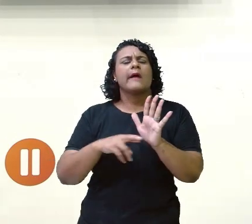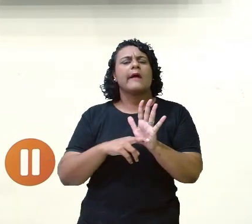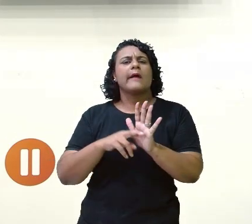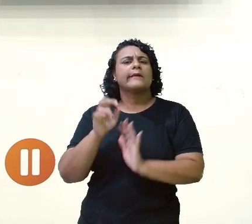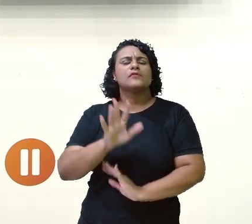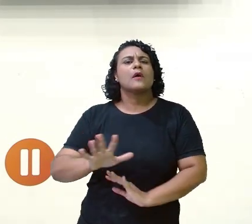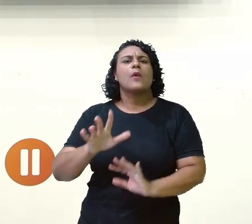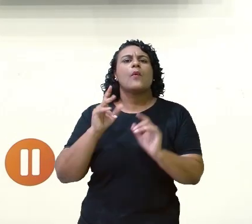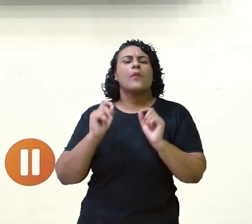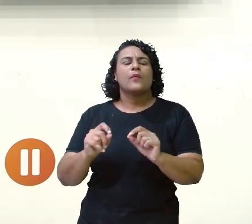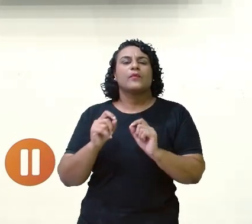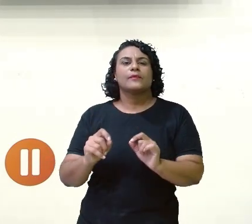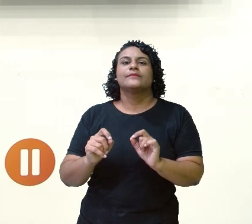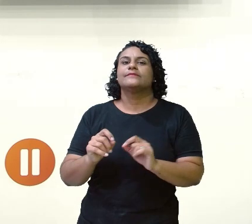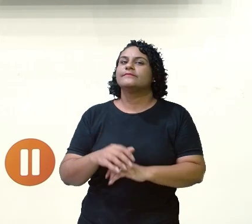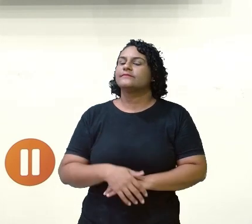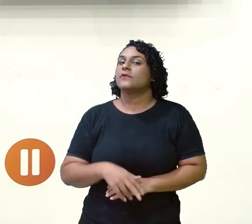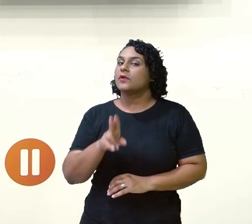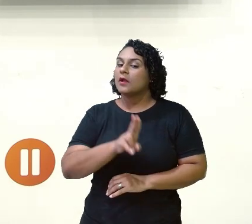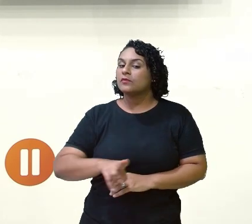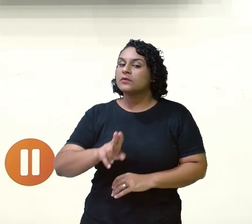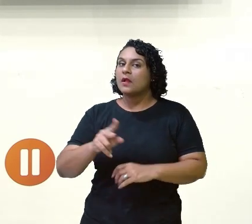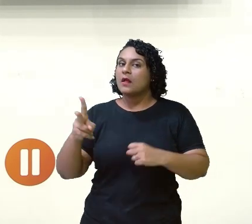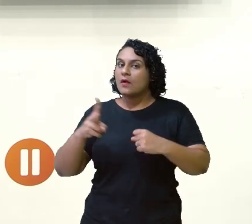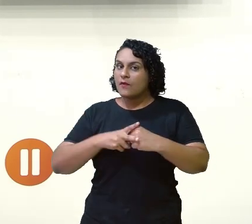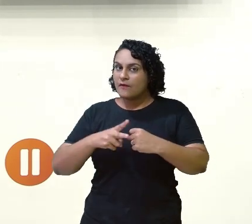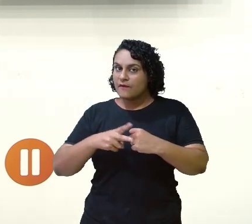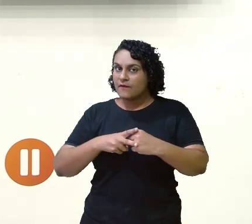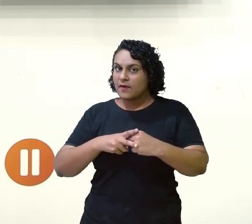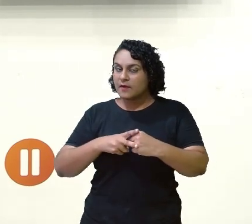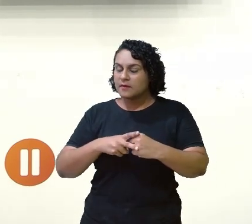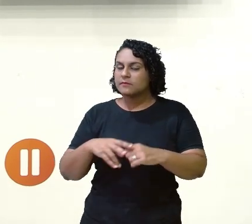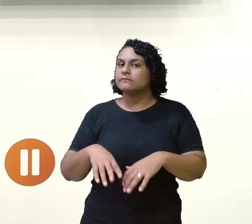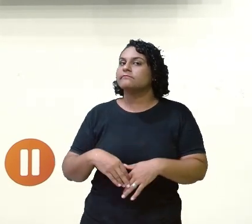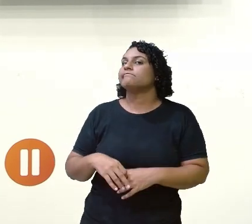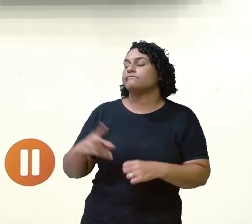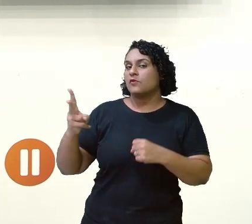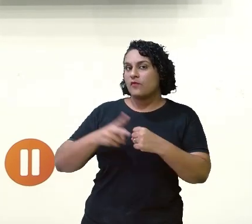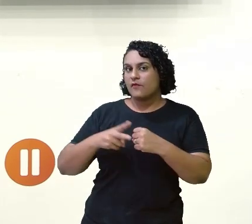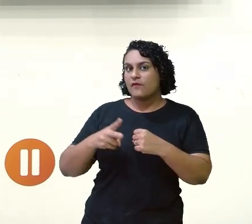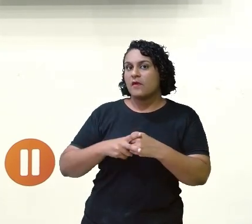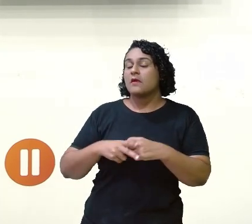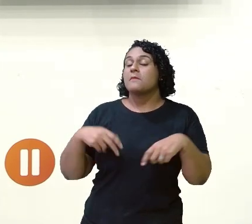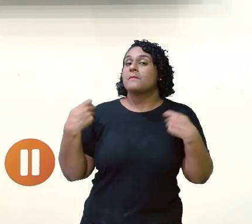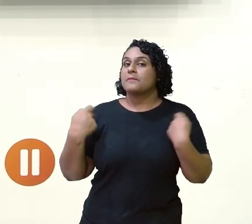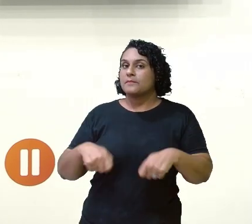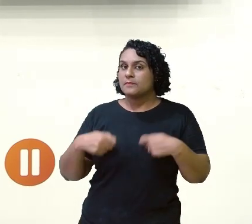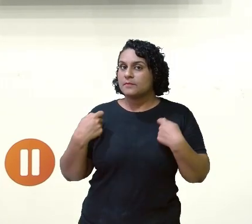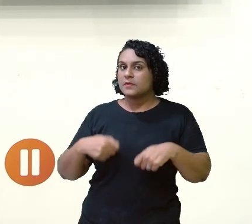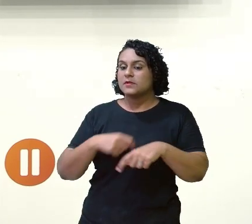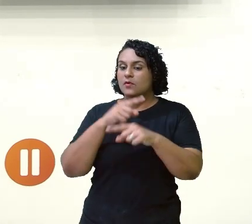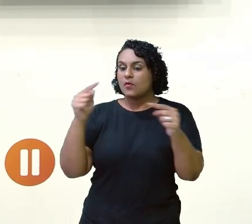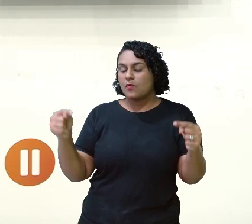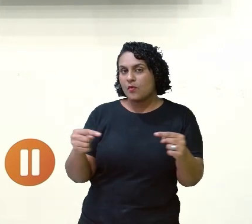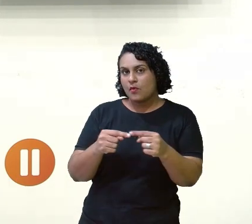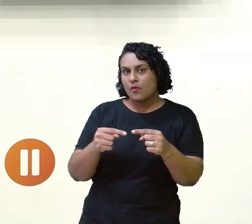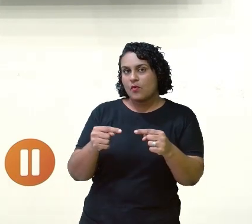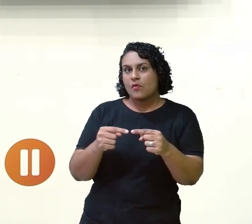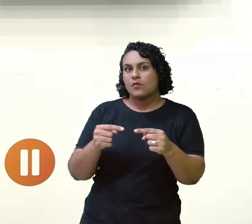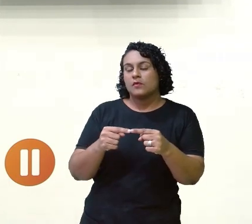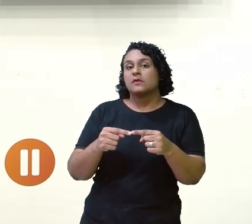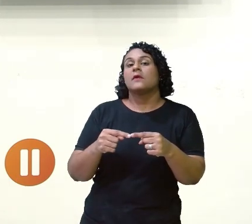geral quando a gente está utilizando o verbo? O verbo, ele deve concordar